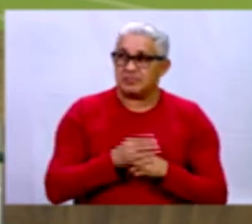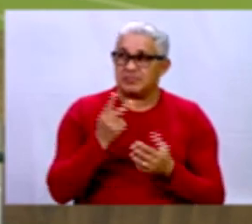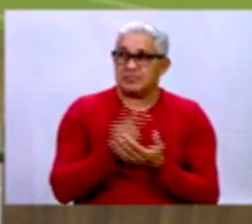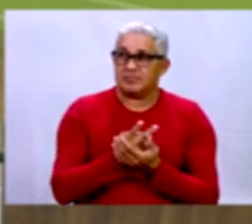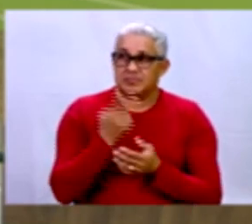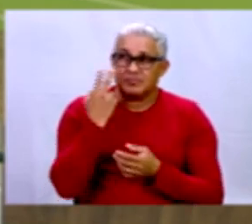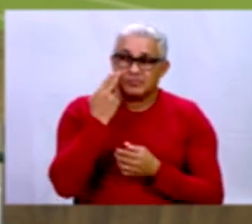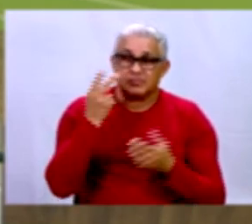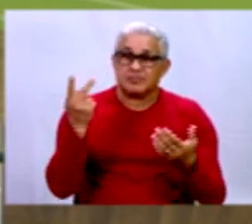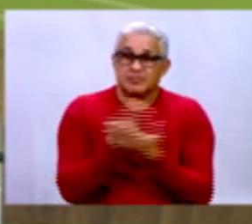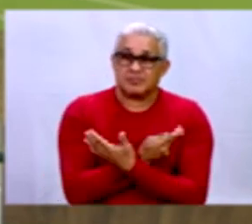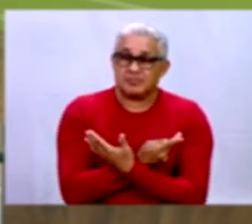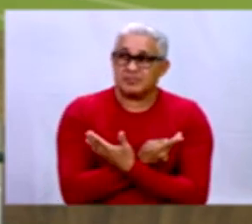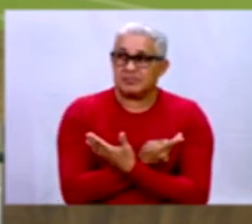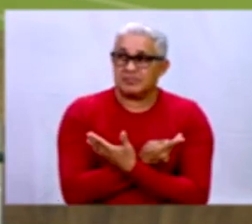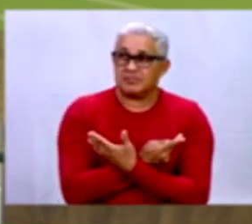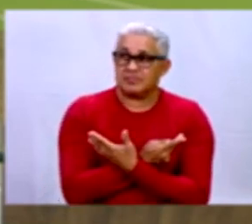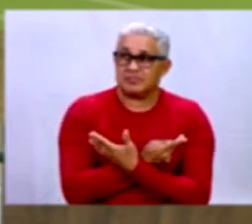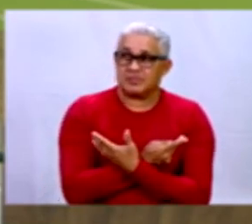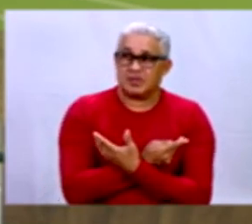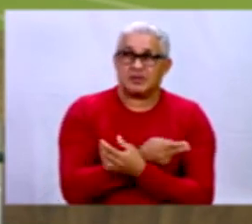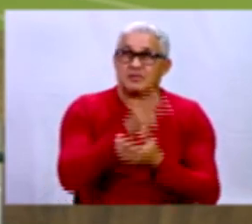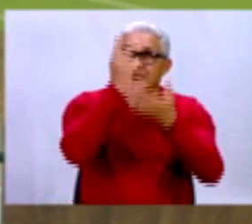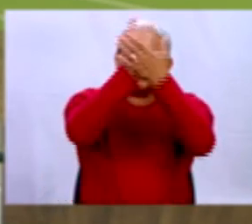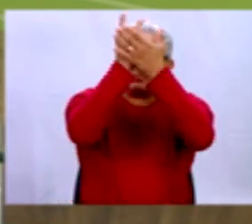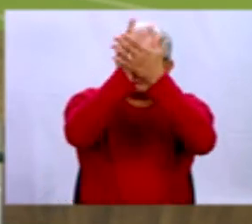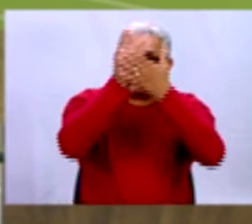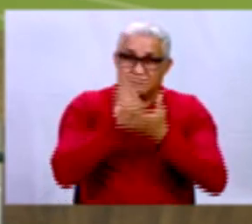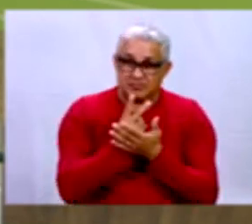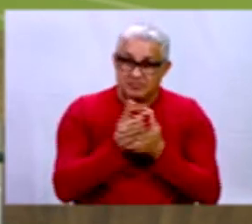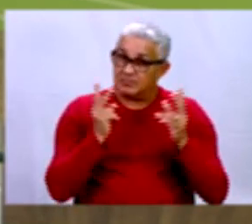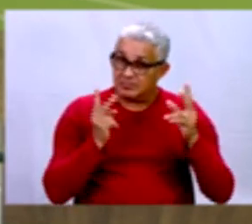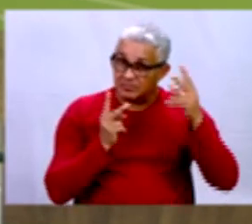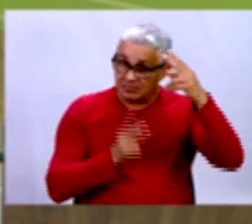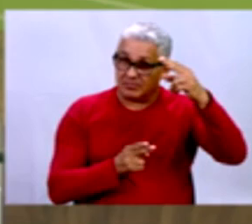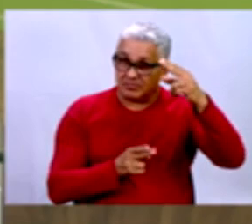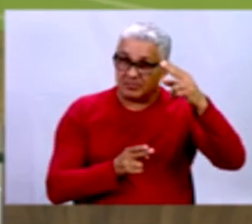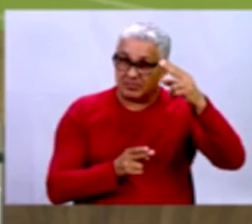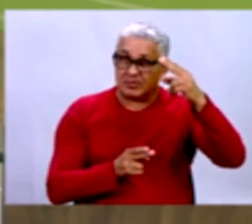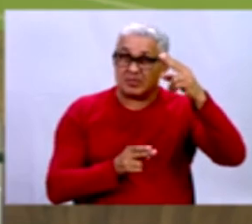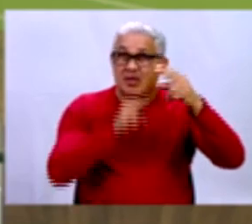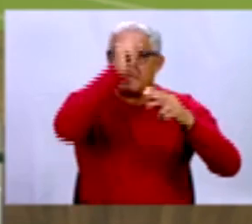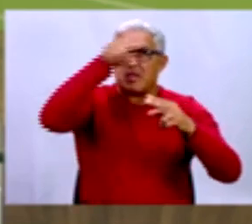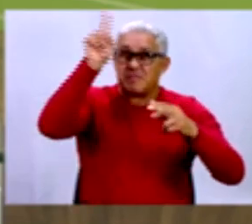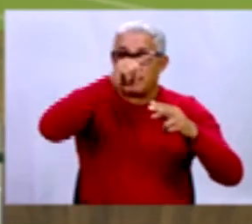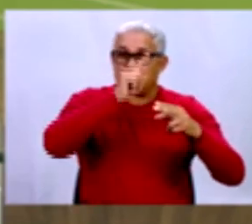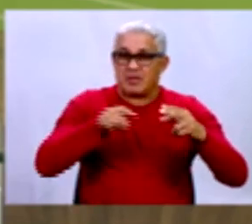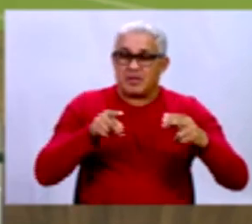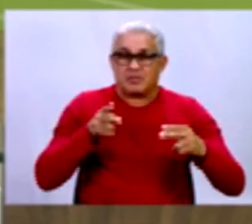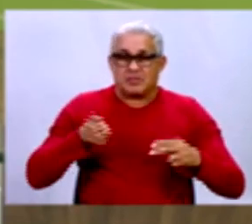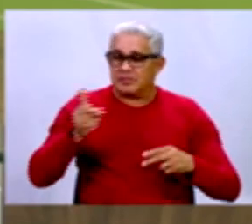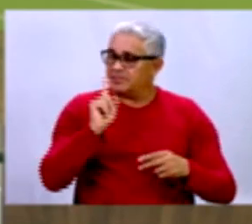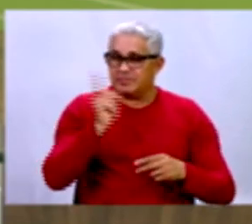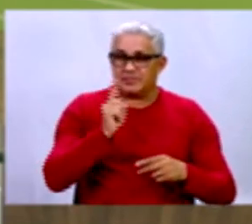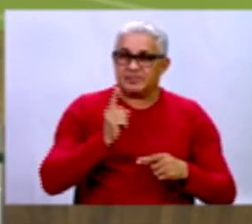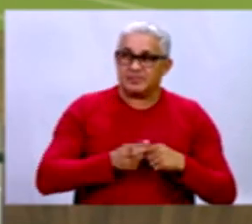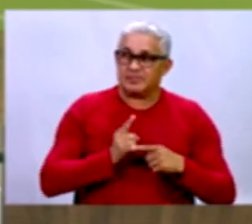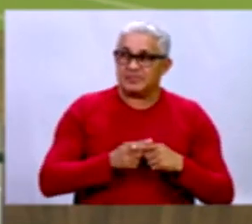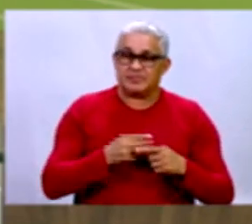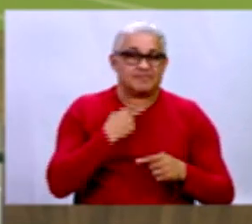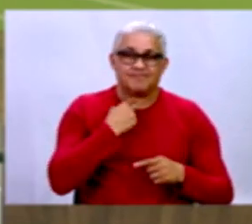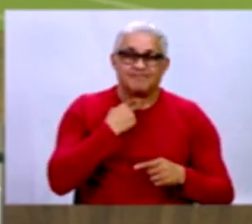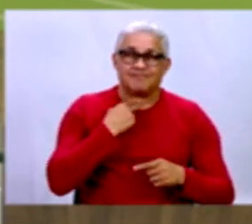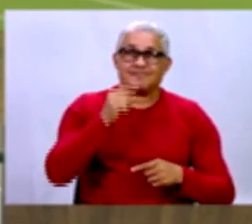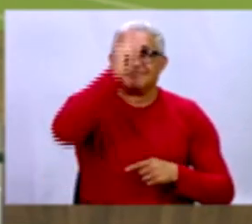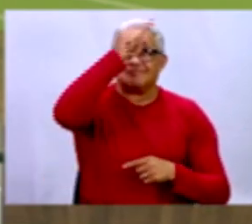comum que acontece de quando tem o mesmo número em cima e eu tenho embaixo, eu corto isso daqui e continua a conta. Não. Por que que você não